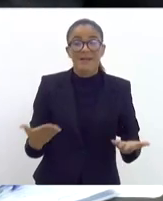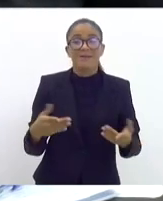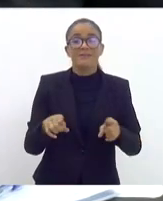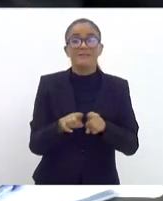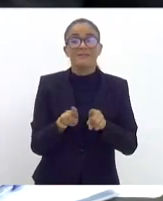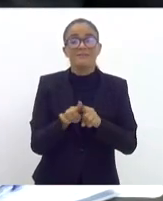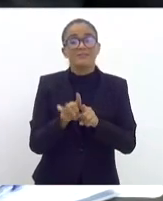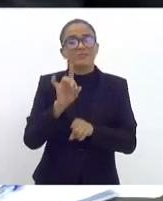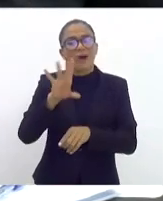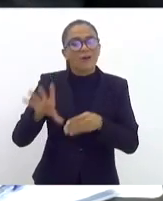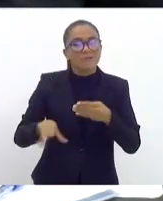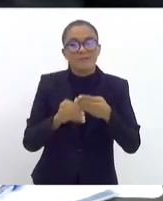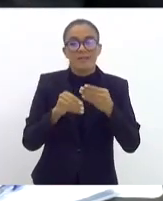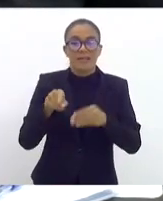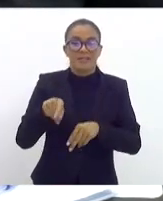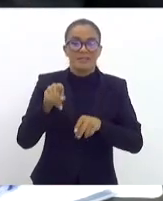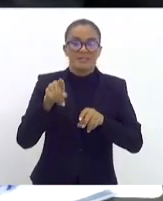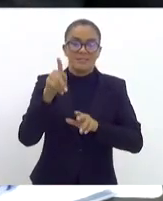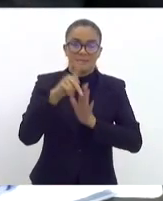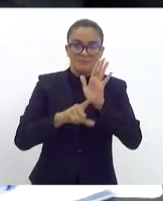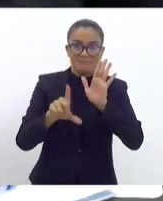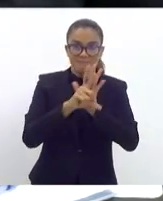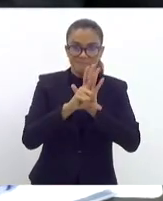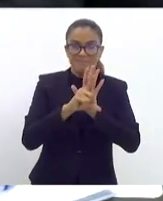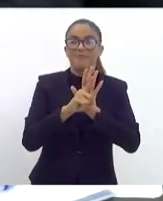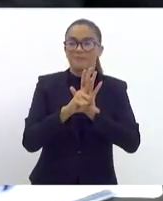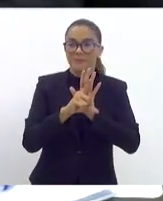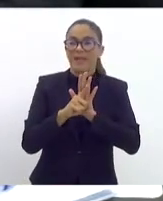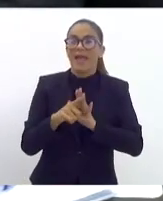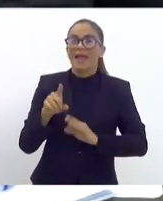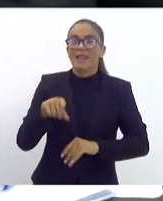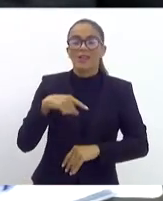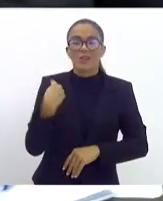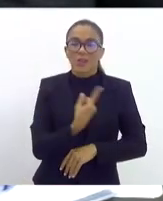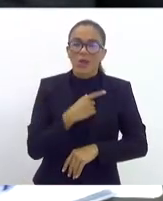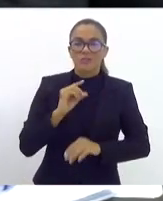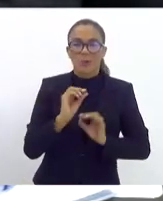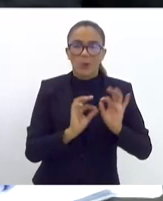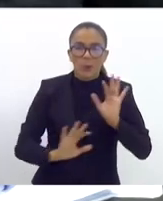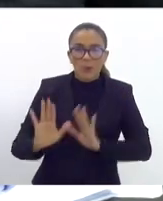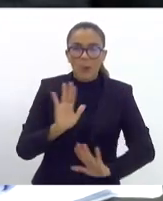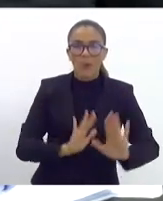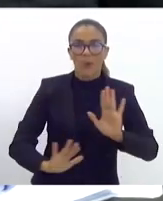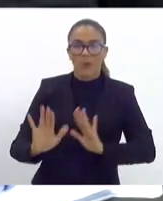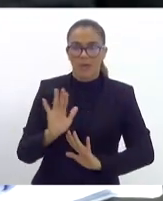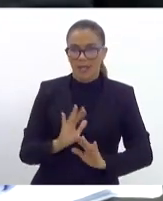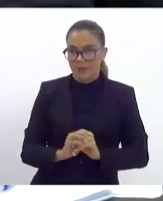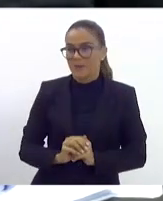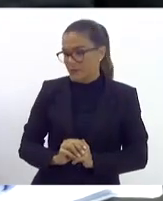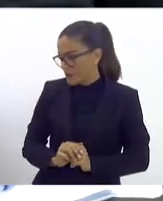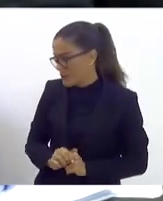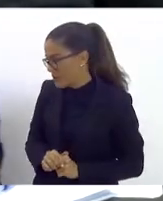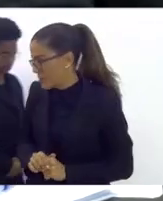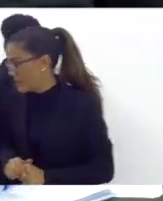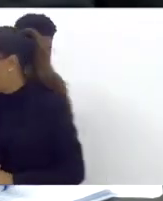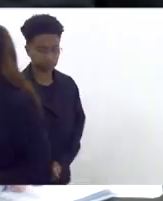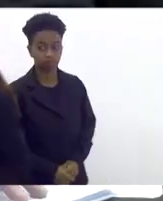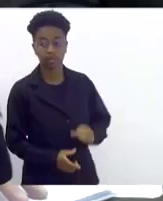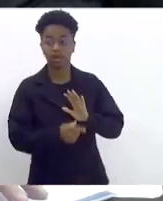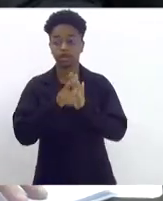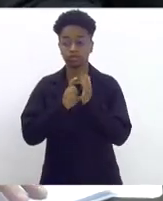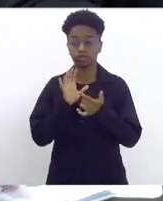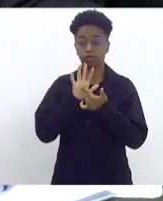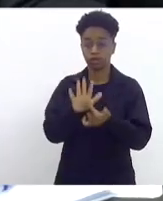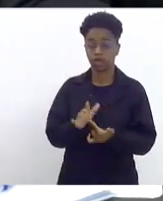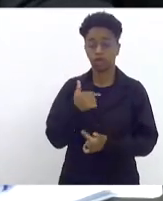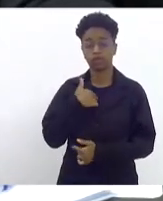só ressaltar que esse projeto específico dos 76 Nós tomamos todo o cuidado antes de apresentar primeiro eu não eu